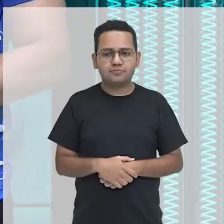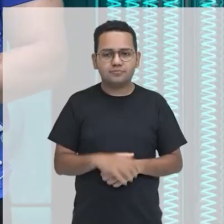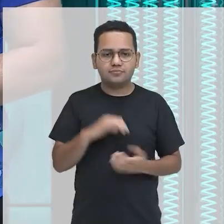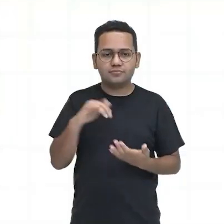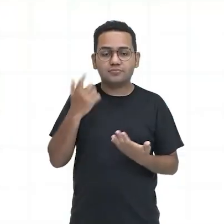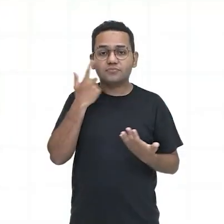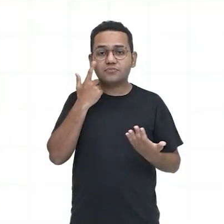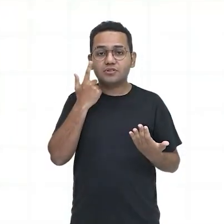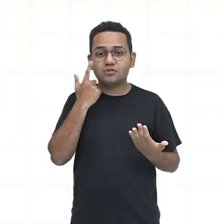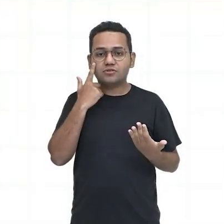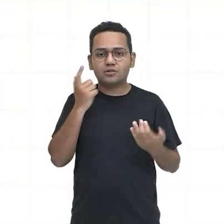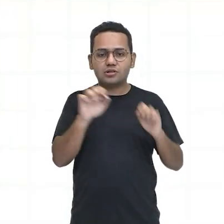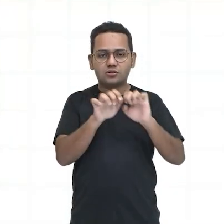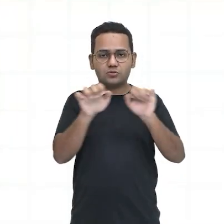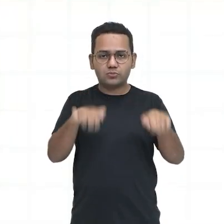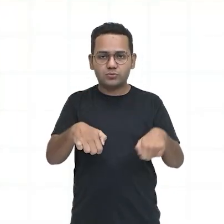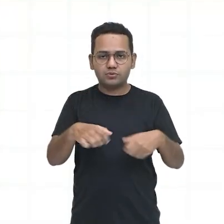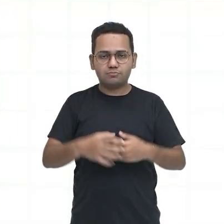também a estrutura.